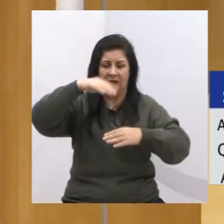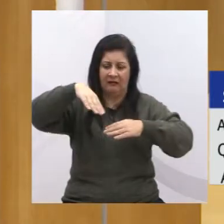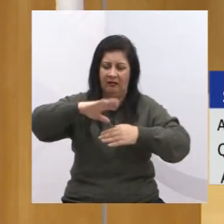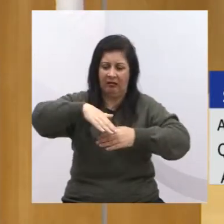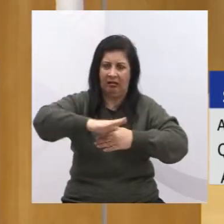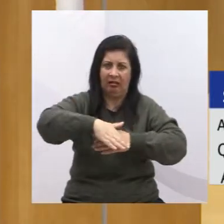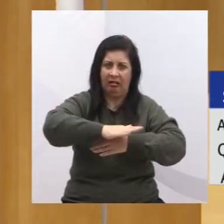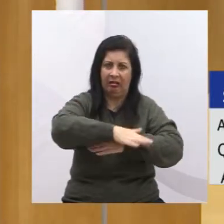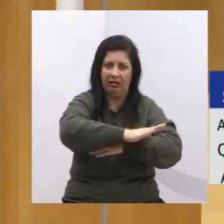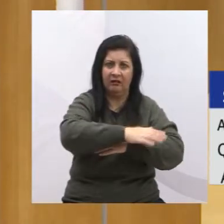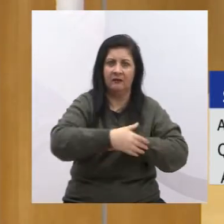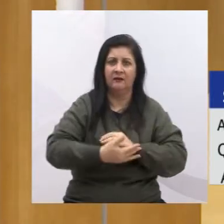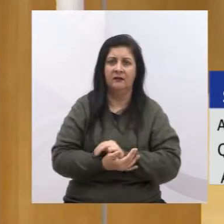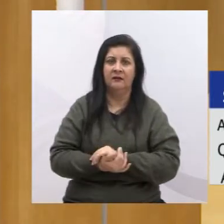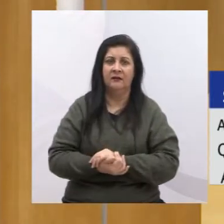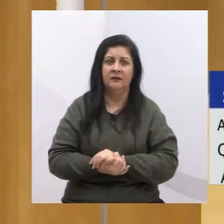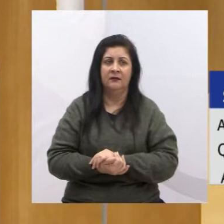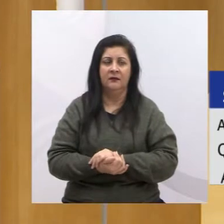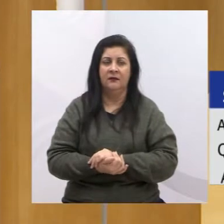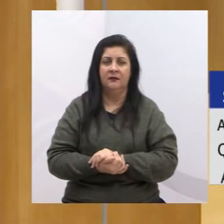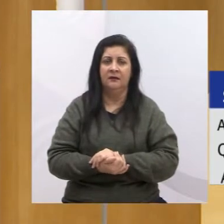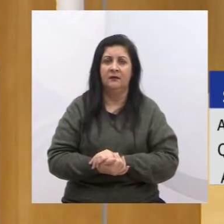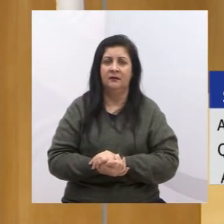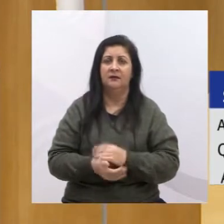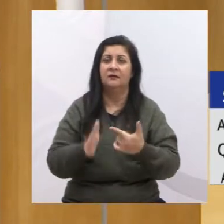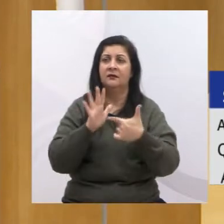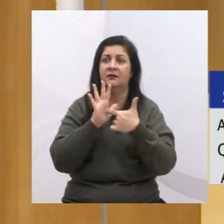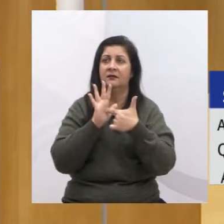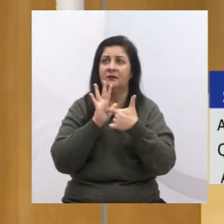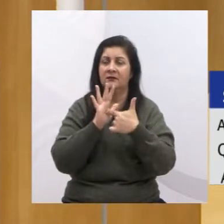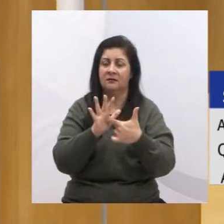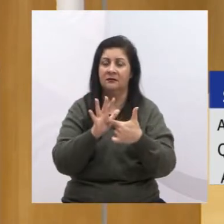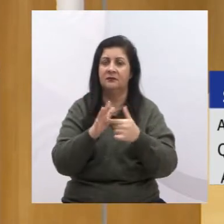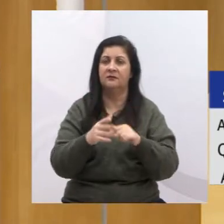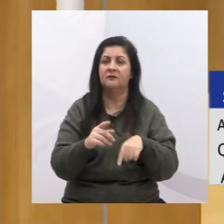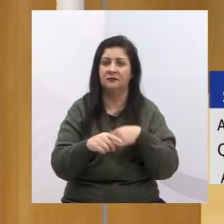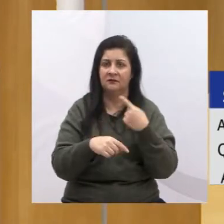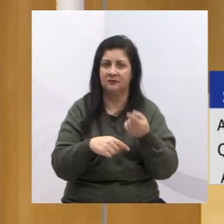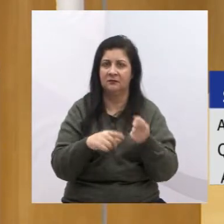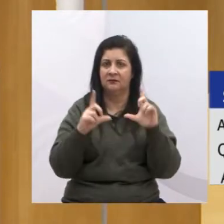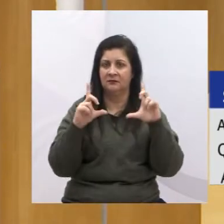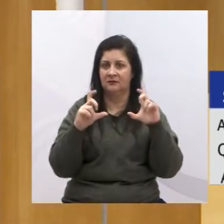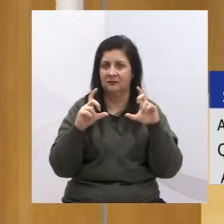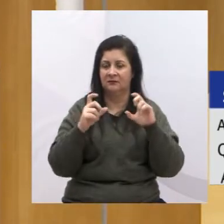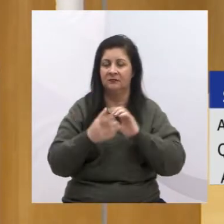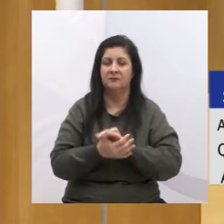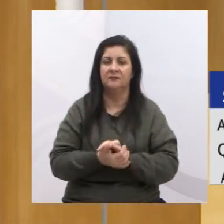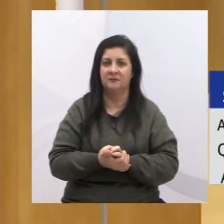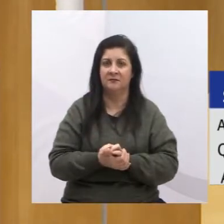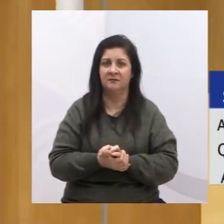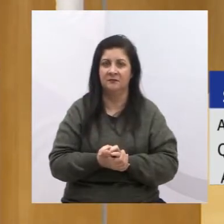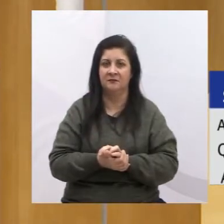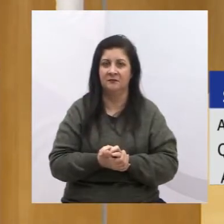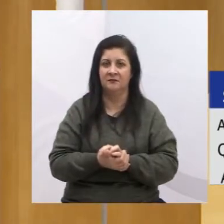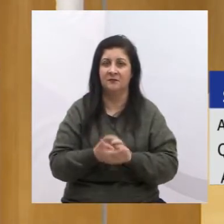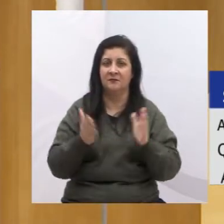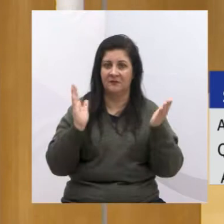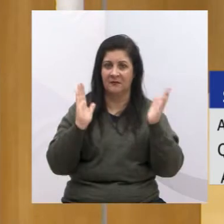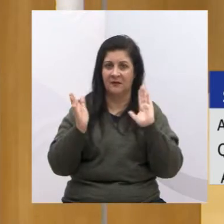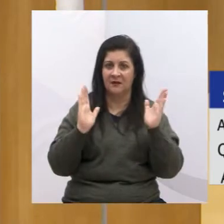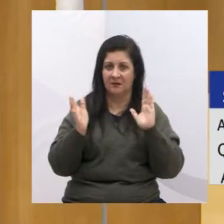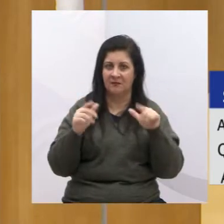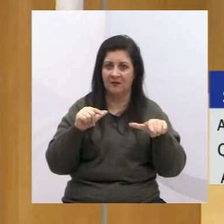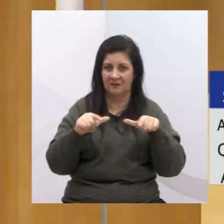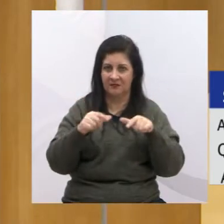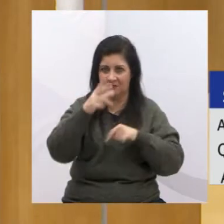de buraco. Mostrei aqui, eu vou mostrar para vocês depois a foto. A caminhonete que presta serviço para a